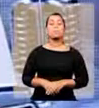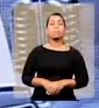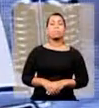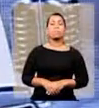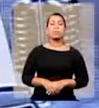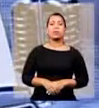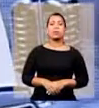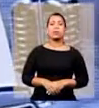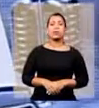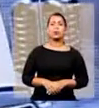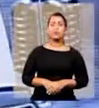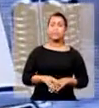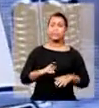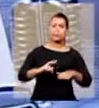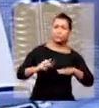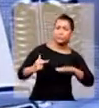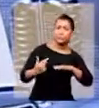domiciliares,